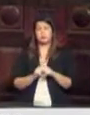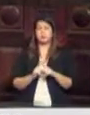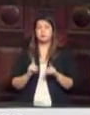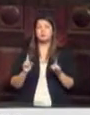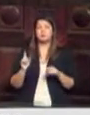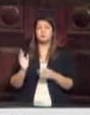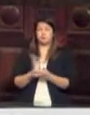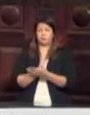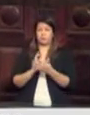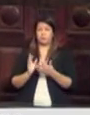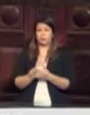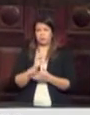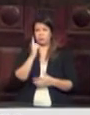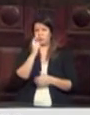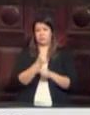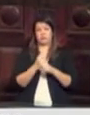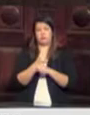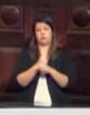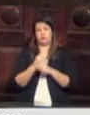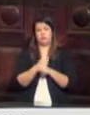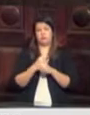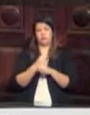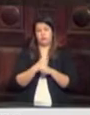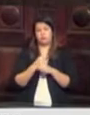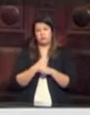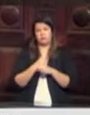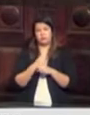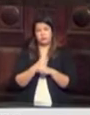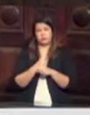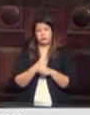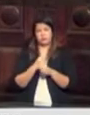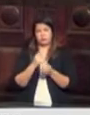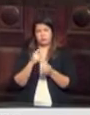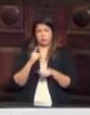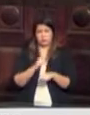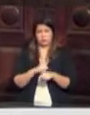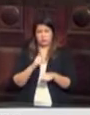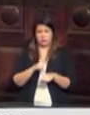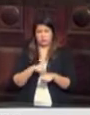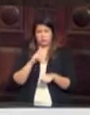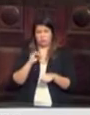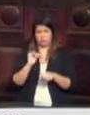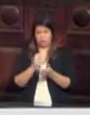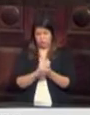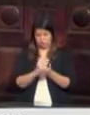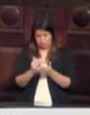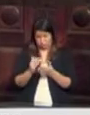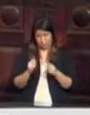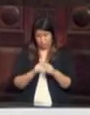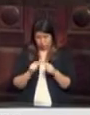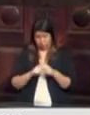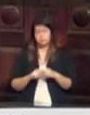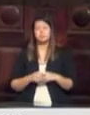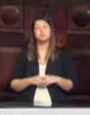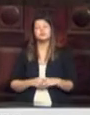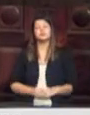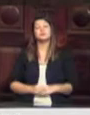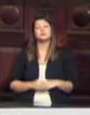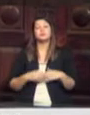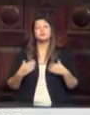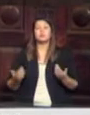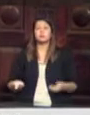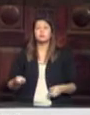passagem de 1 ano a contar da data da sua aquisição. Então, essa era